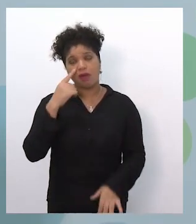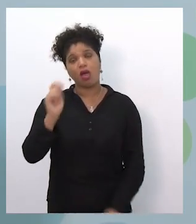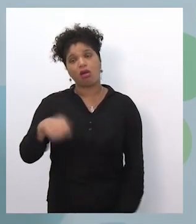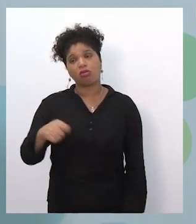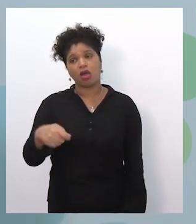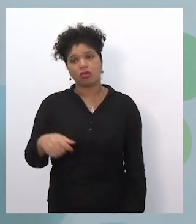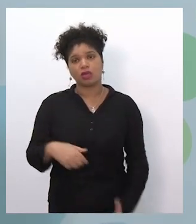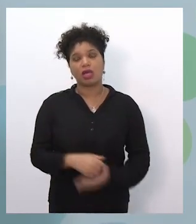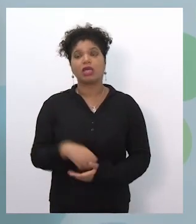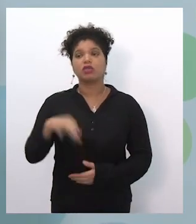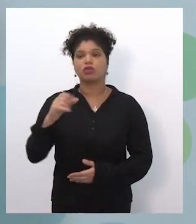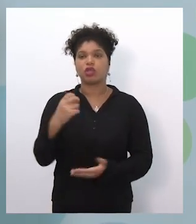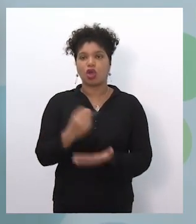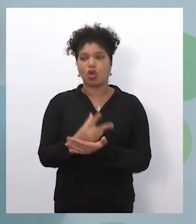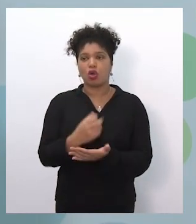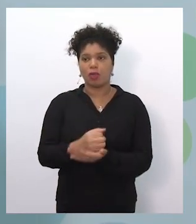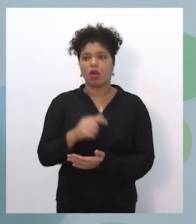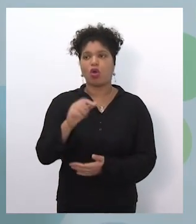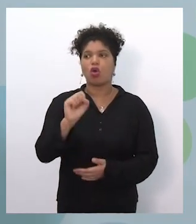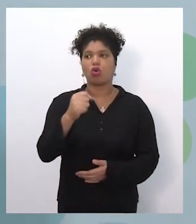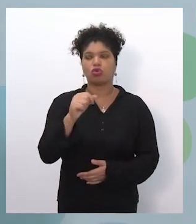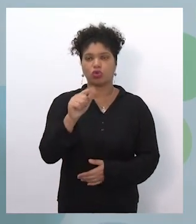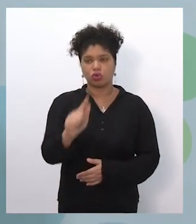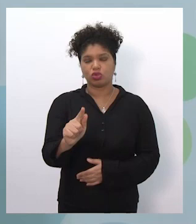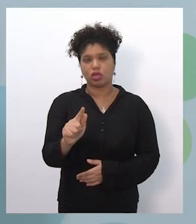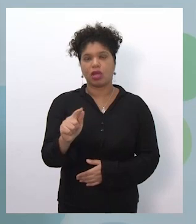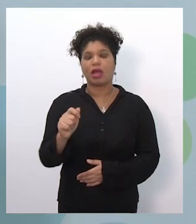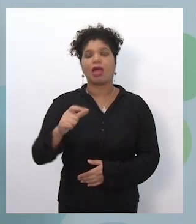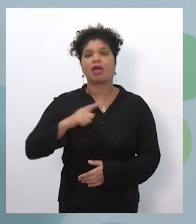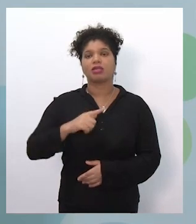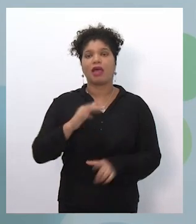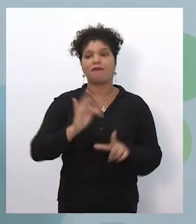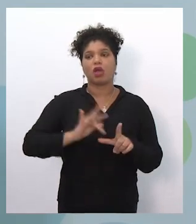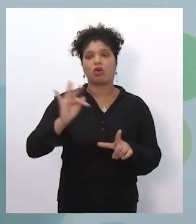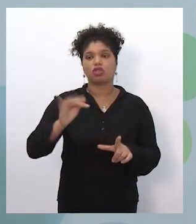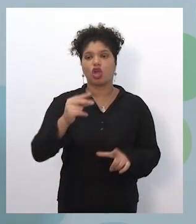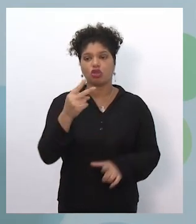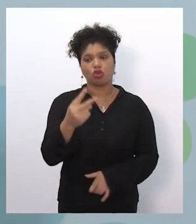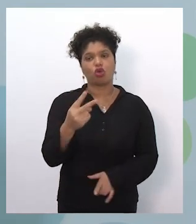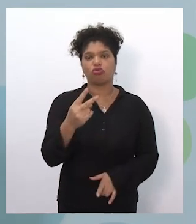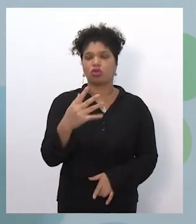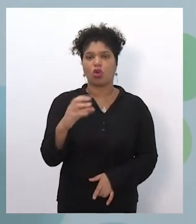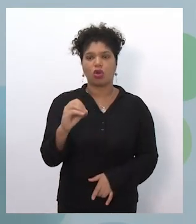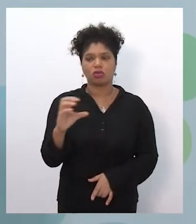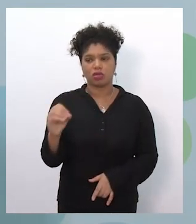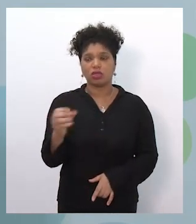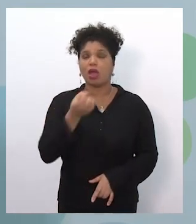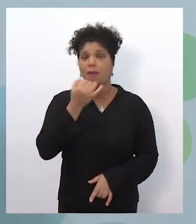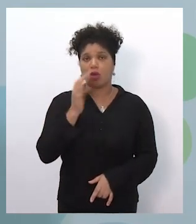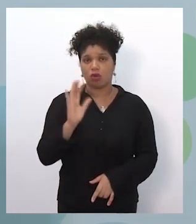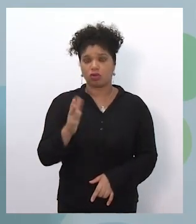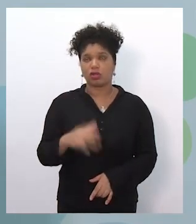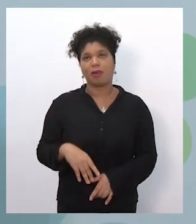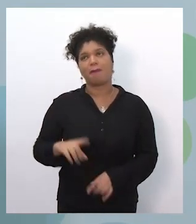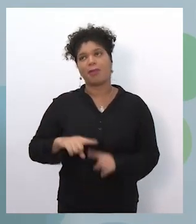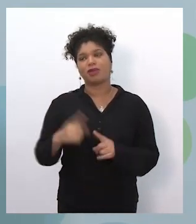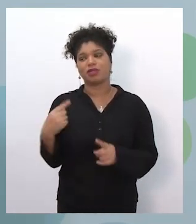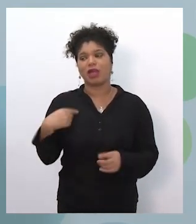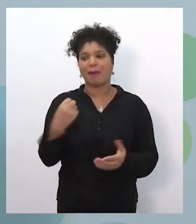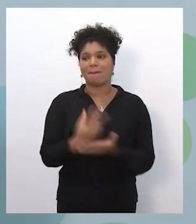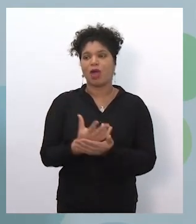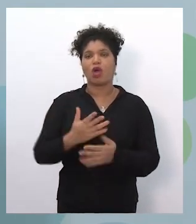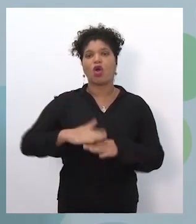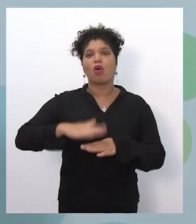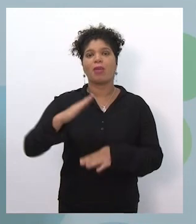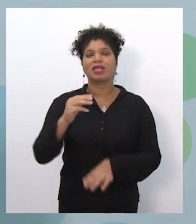se você comprou uma de 8 GB, que a frequência, vamos supor, é 2.400, que é uma frequência já boa, e foi lá e pagou mais caro numa